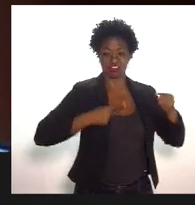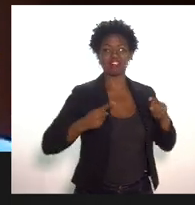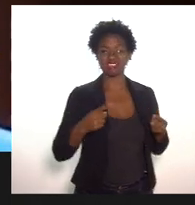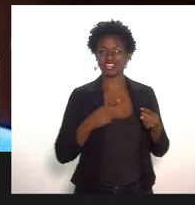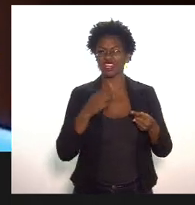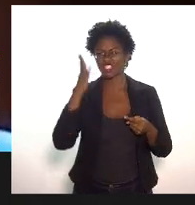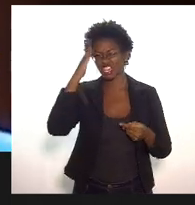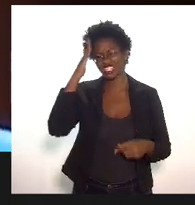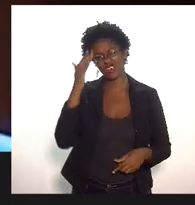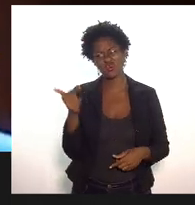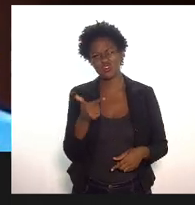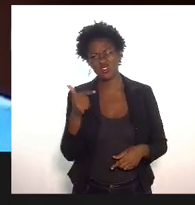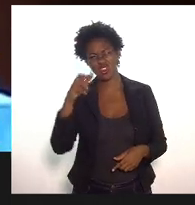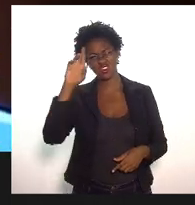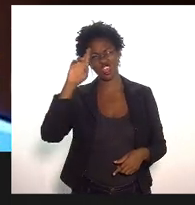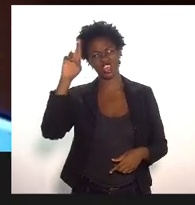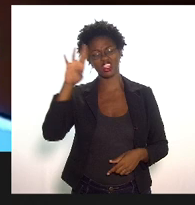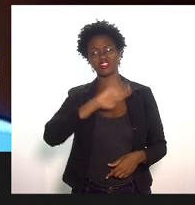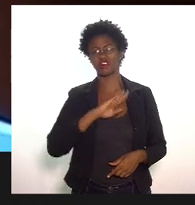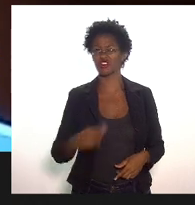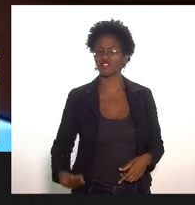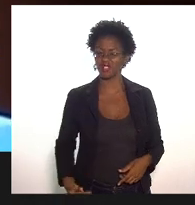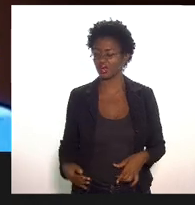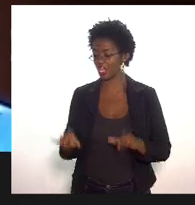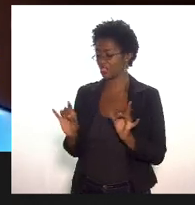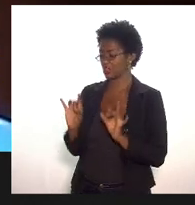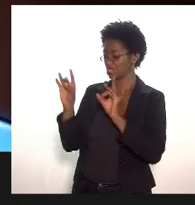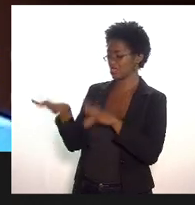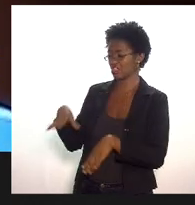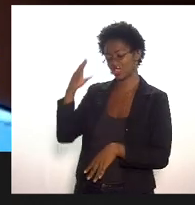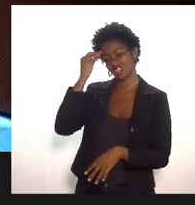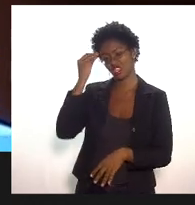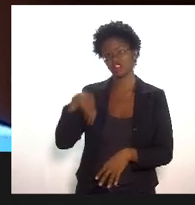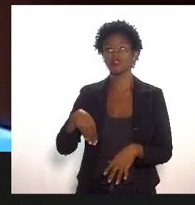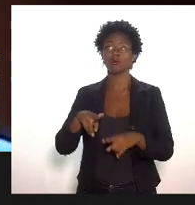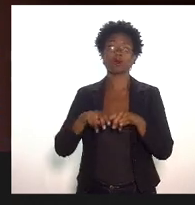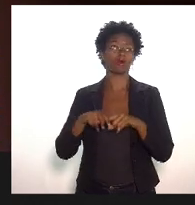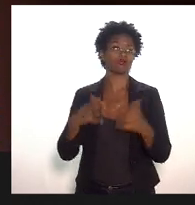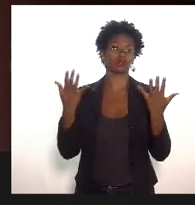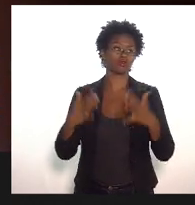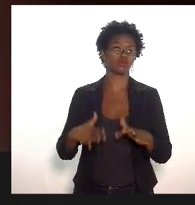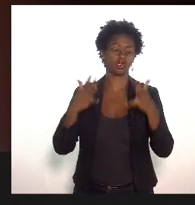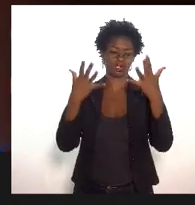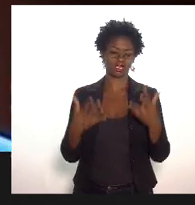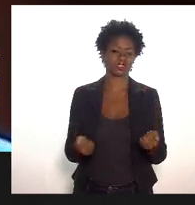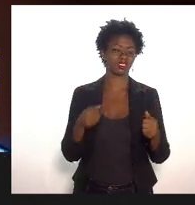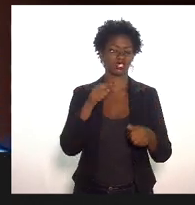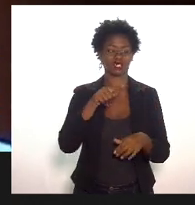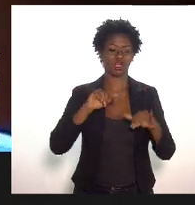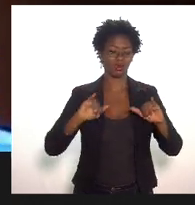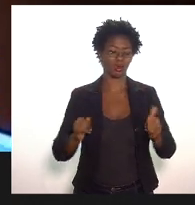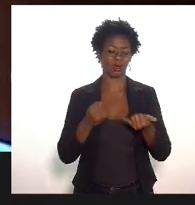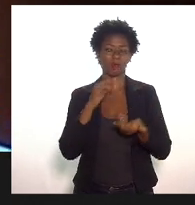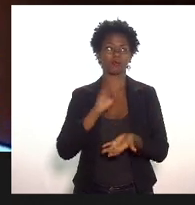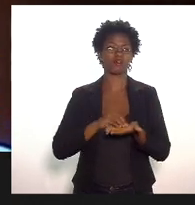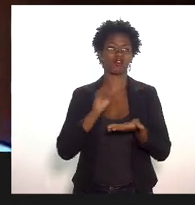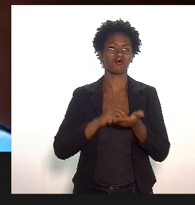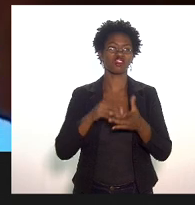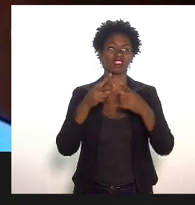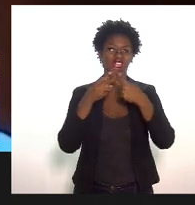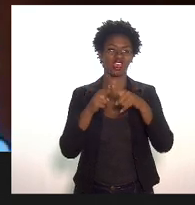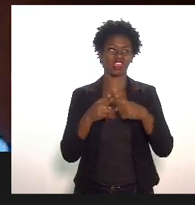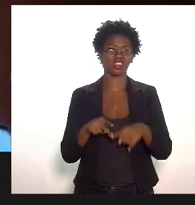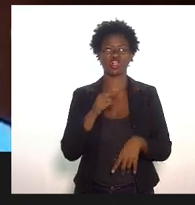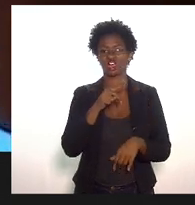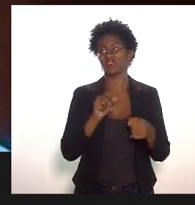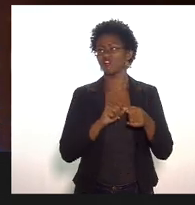até um vice-líder do governo chegou a entregar a vice-liderança inconformado com o não aproveitamento das emendas que ele havia feito. Então,